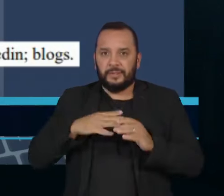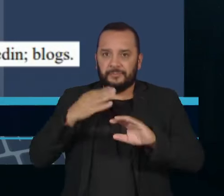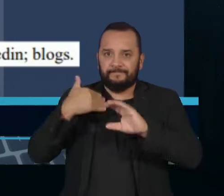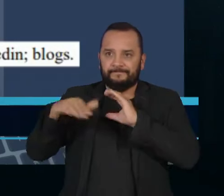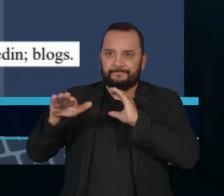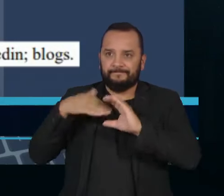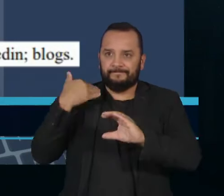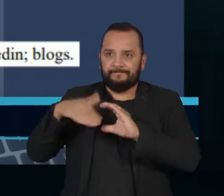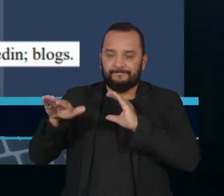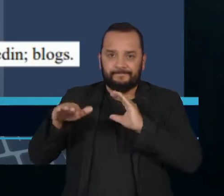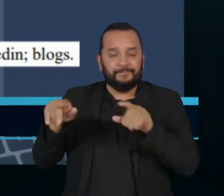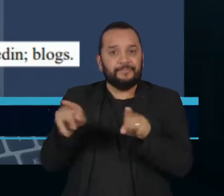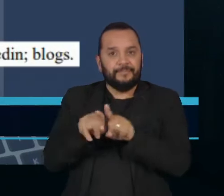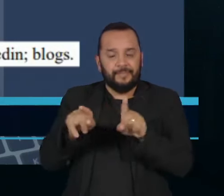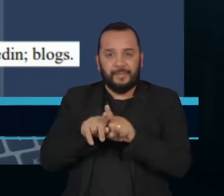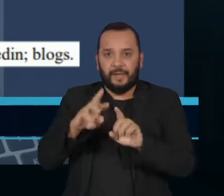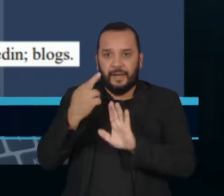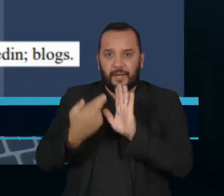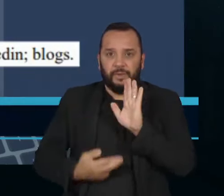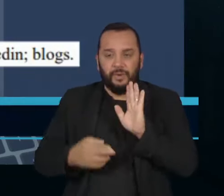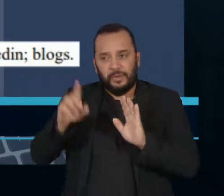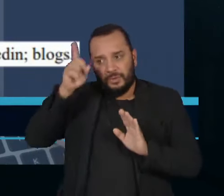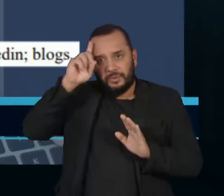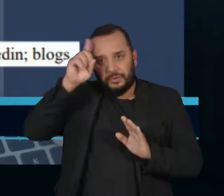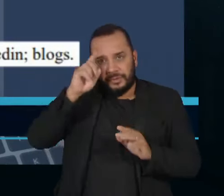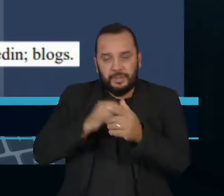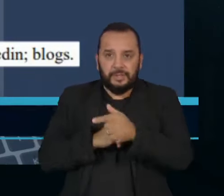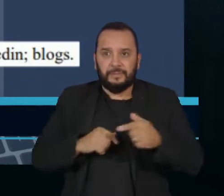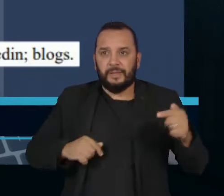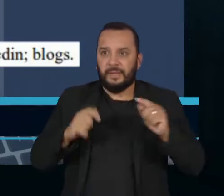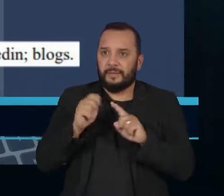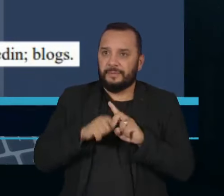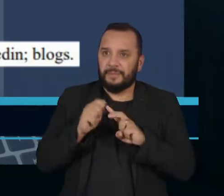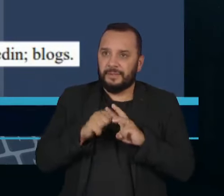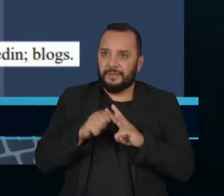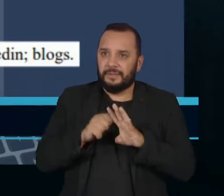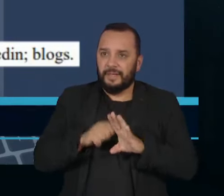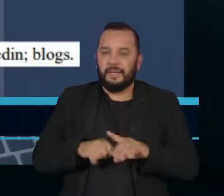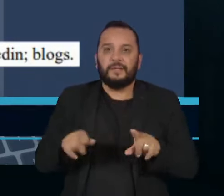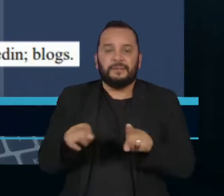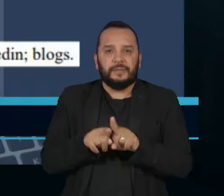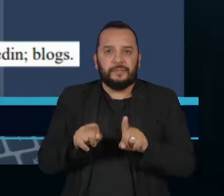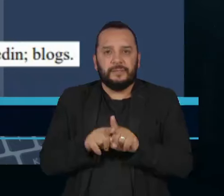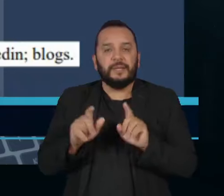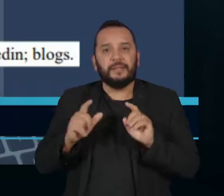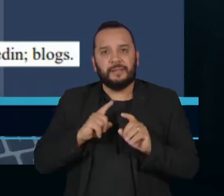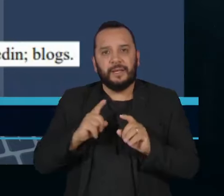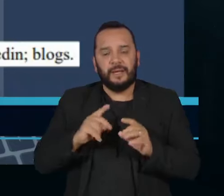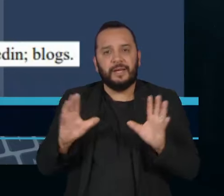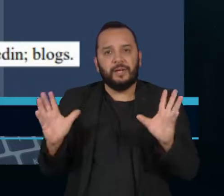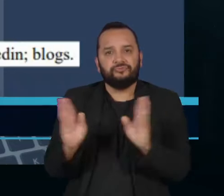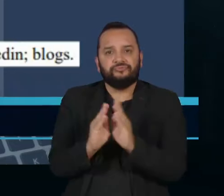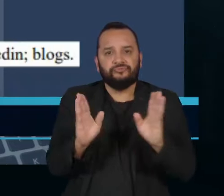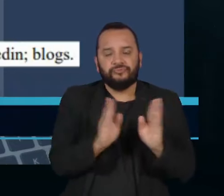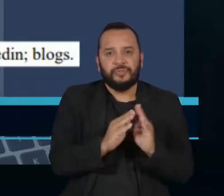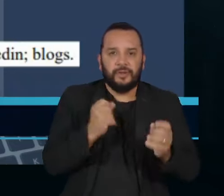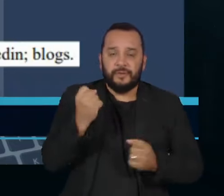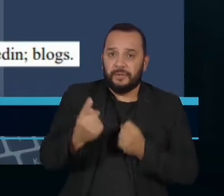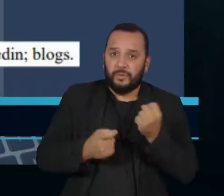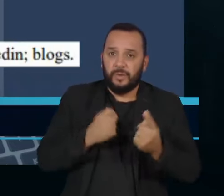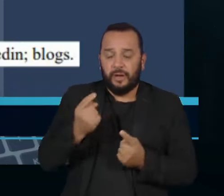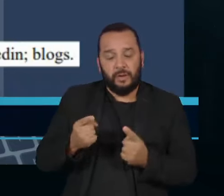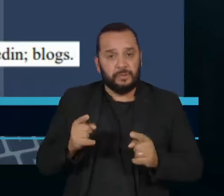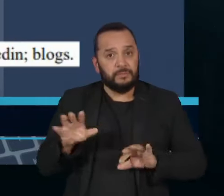instantâneas de relatórios diários semanais e mensais e de boletins eventuais além de um plano mensal de